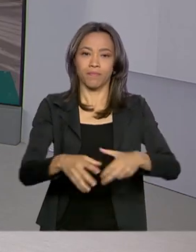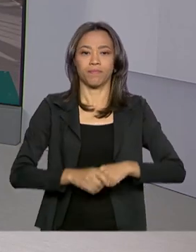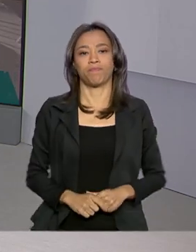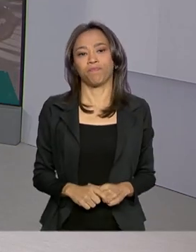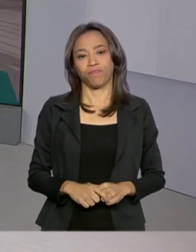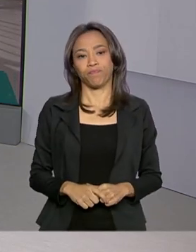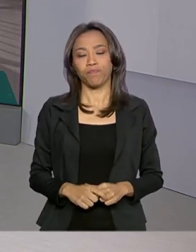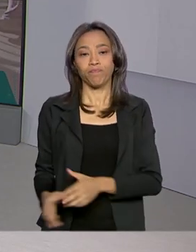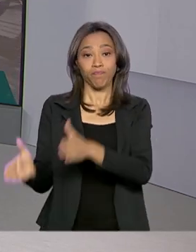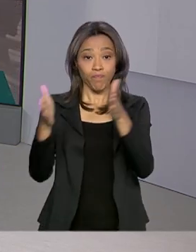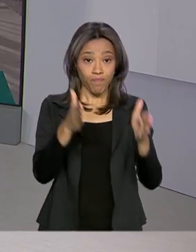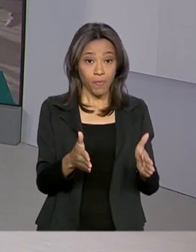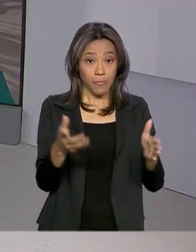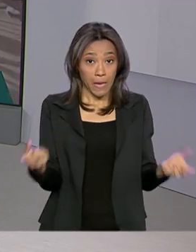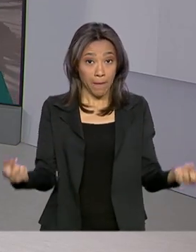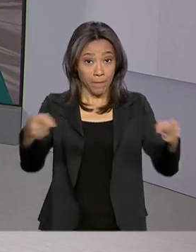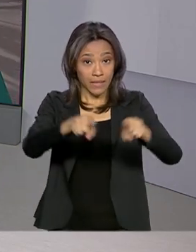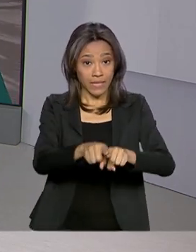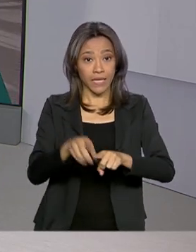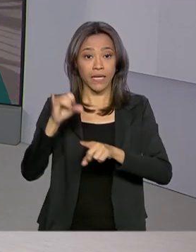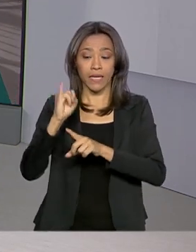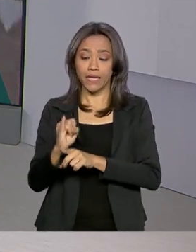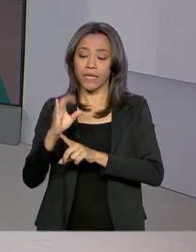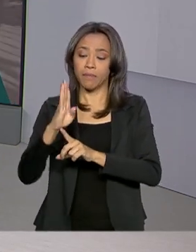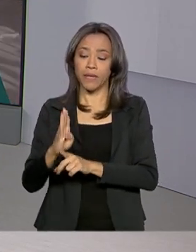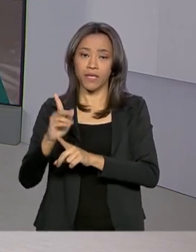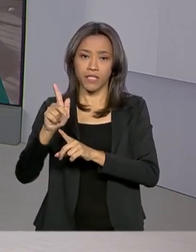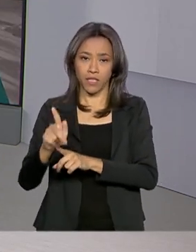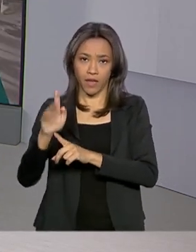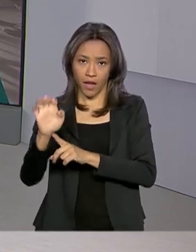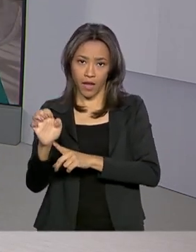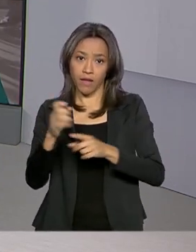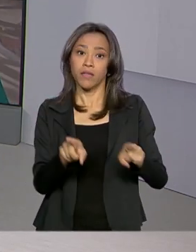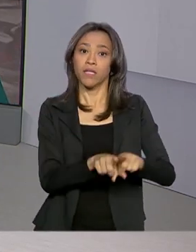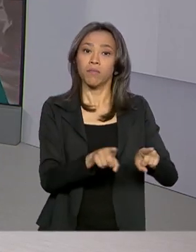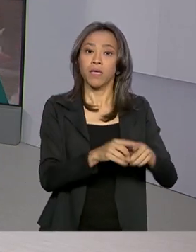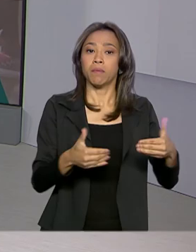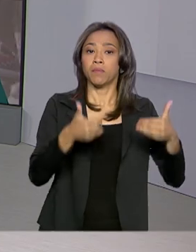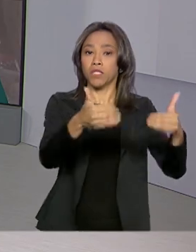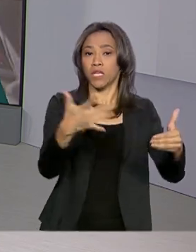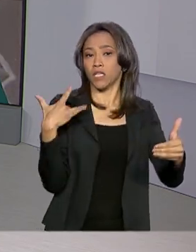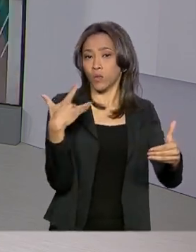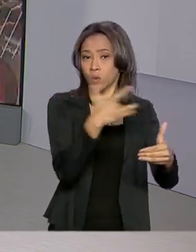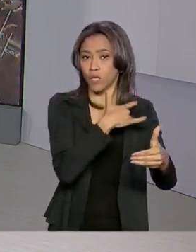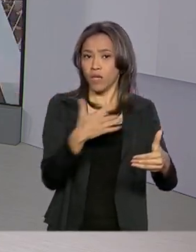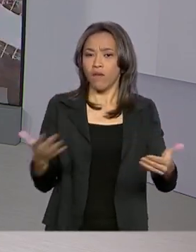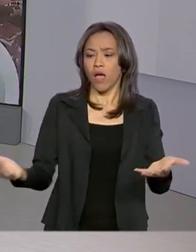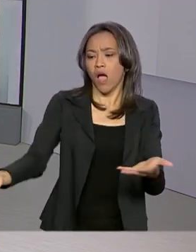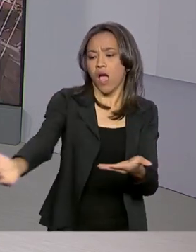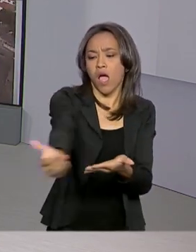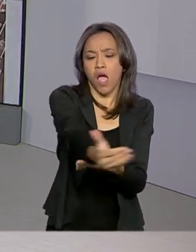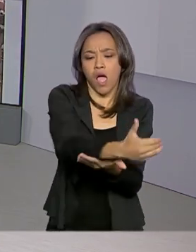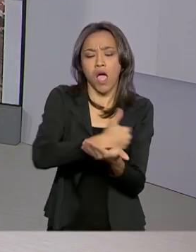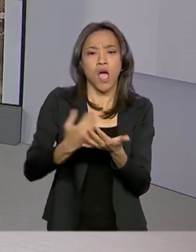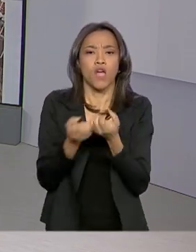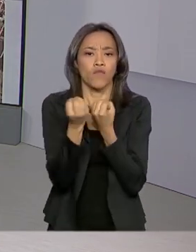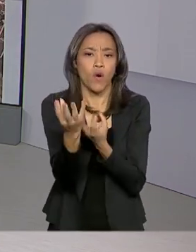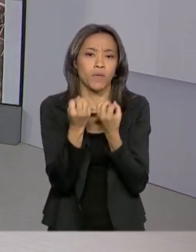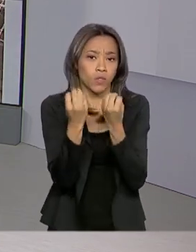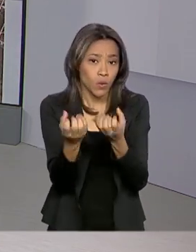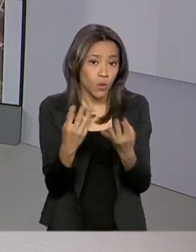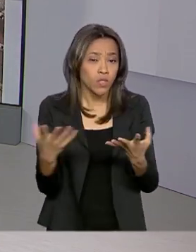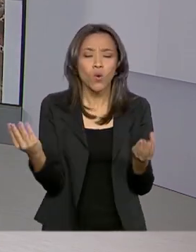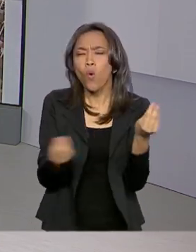Uma parceria entre IBGE e Ministério da Saúde vai coletar informações sobre a saúde do brasileiro e a